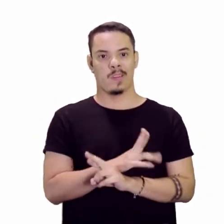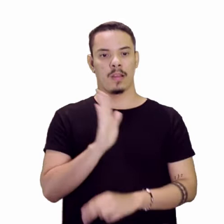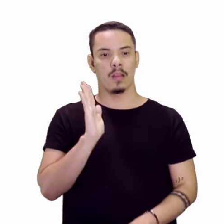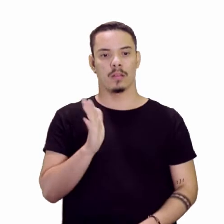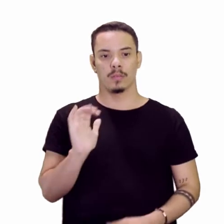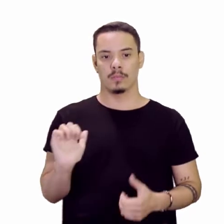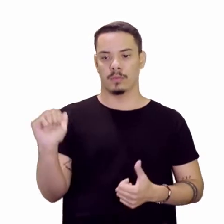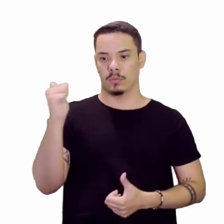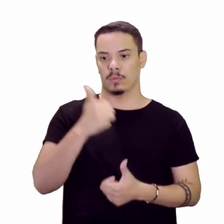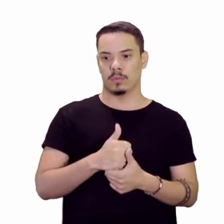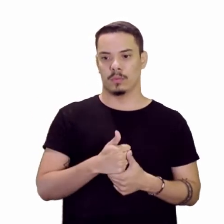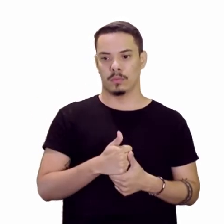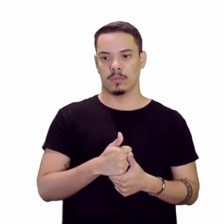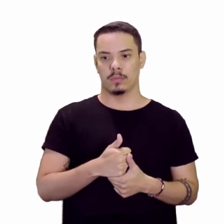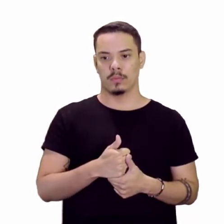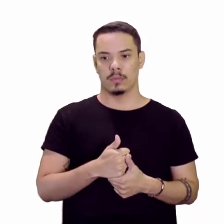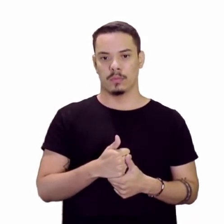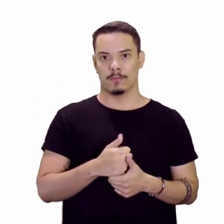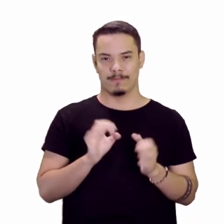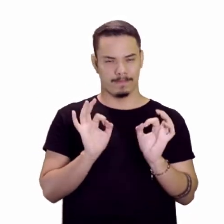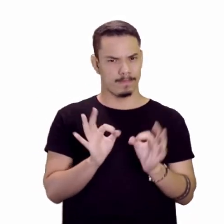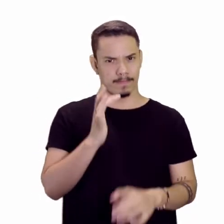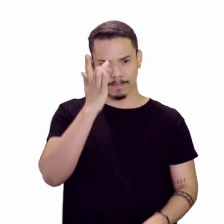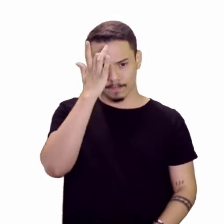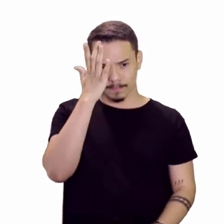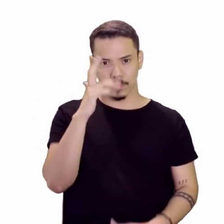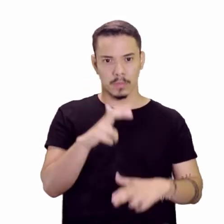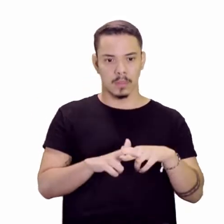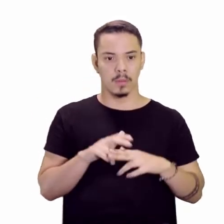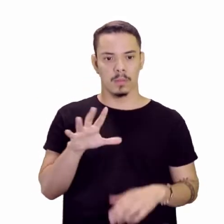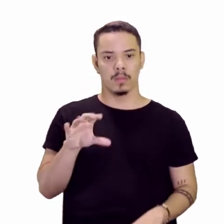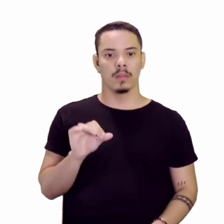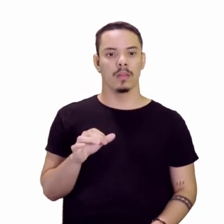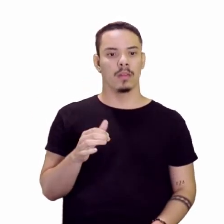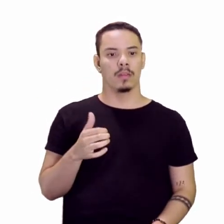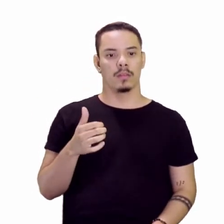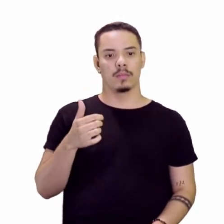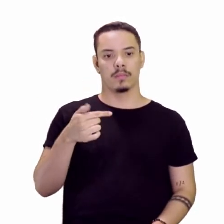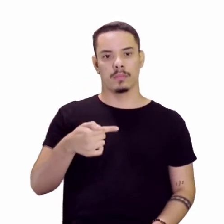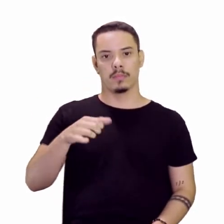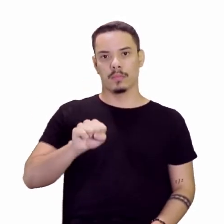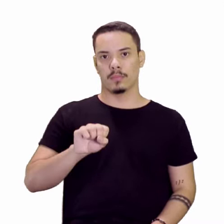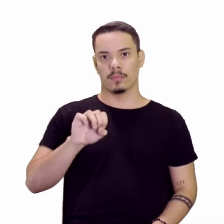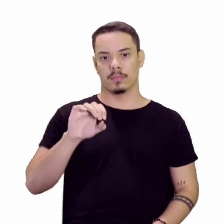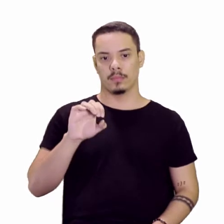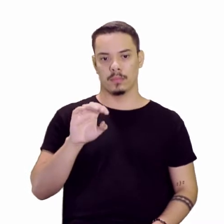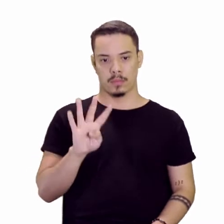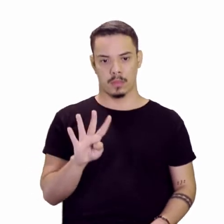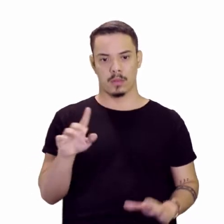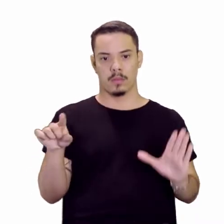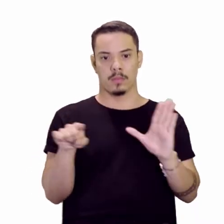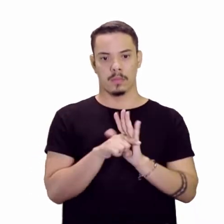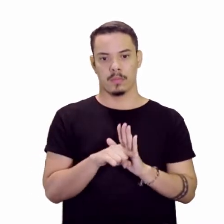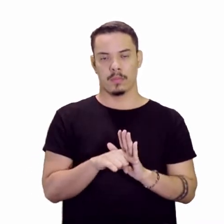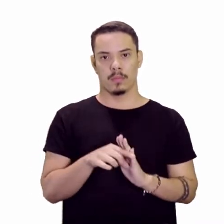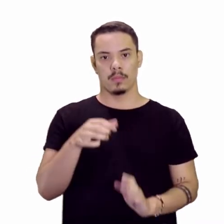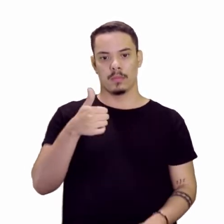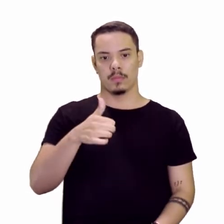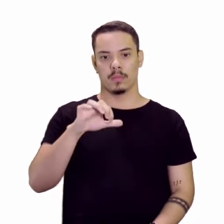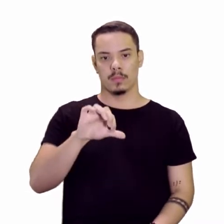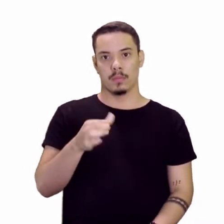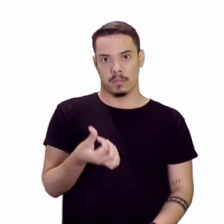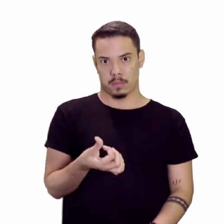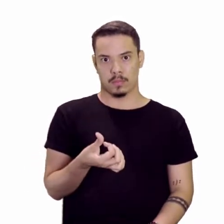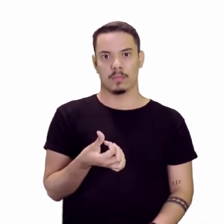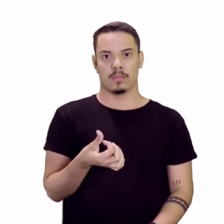só substituir. Então fica fácil, né? Justamente. É só pegar os 684 do ponto A, menos o que está no ponto B, que é